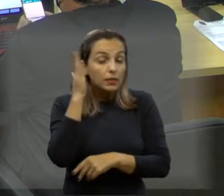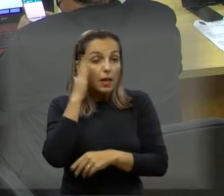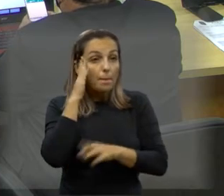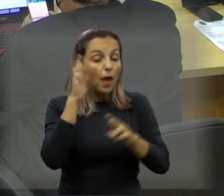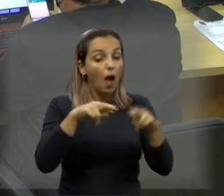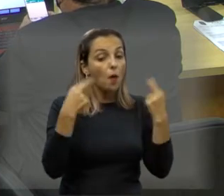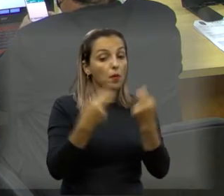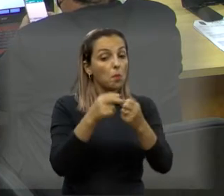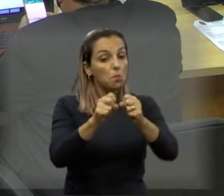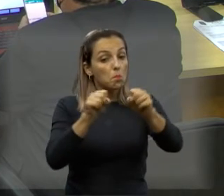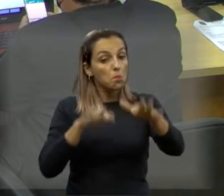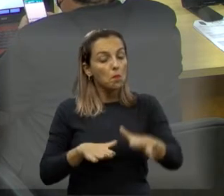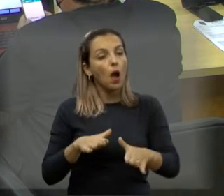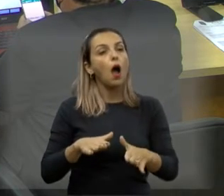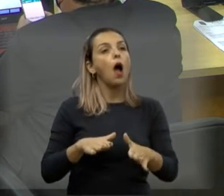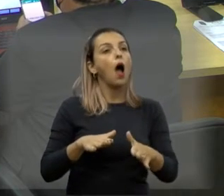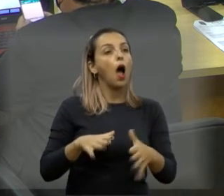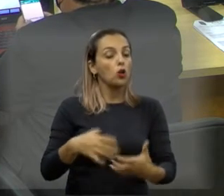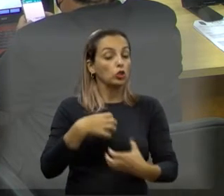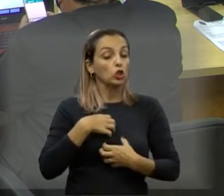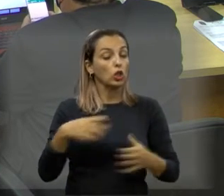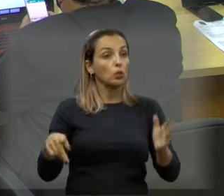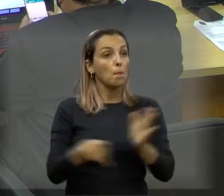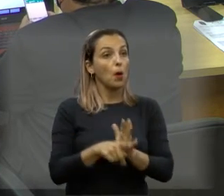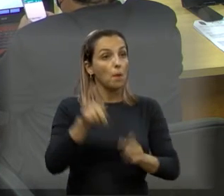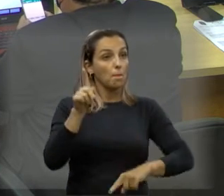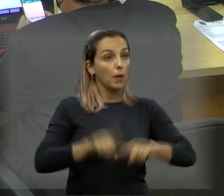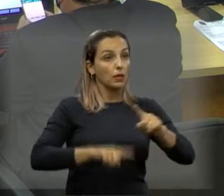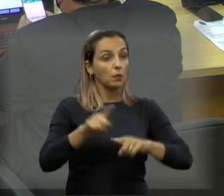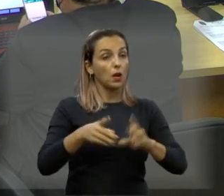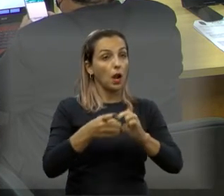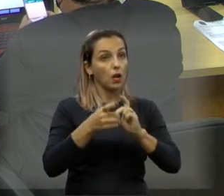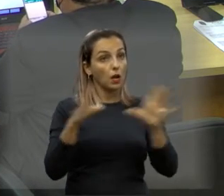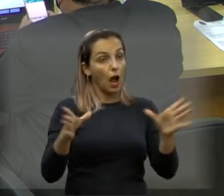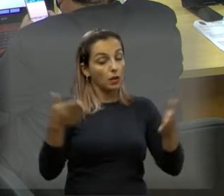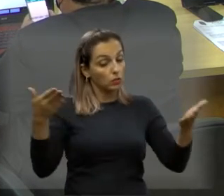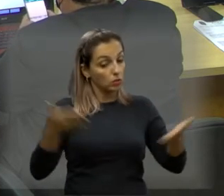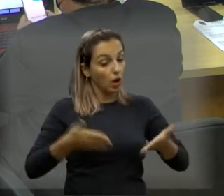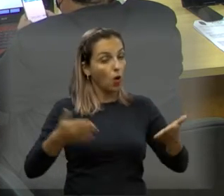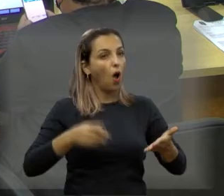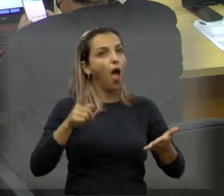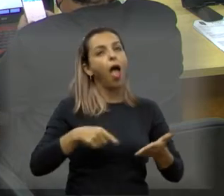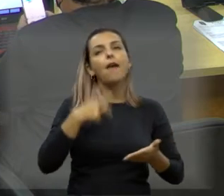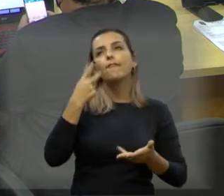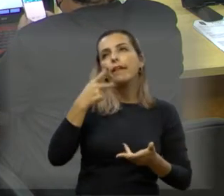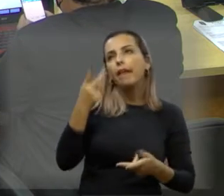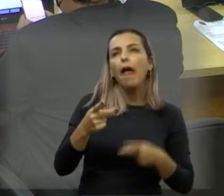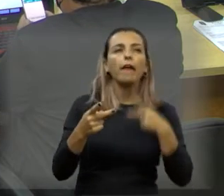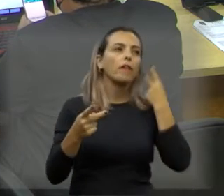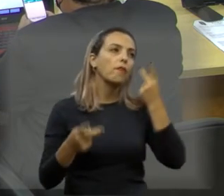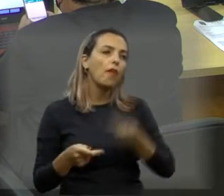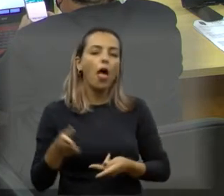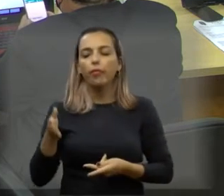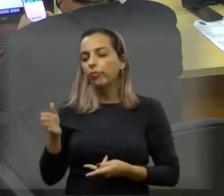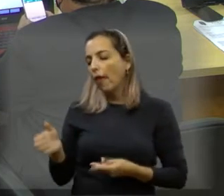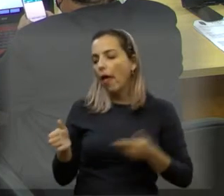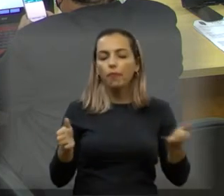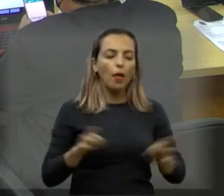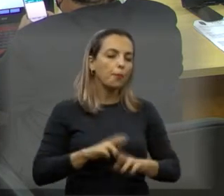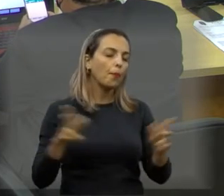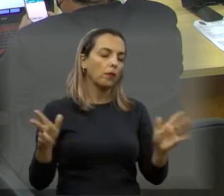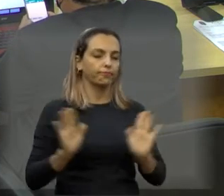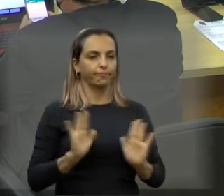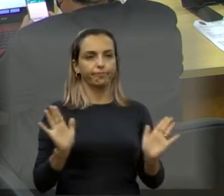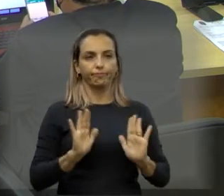meio de audiência pública é o caminho mais legítimos momento mais democrático nós temos esse momento e não fica olha porque o brita uma coisa ou São Bento